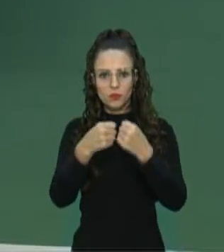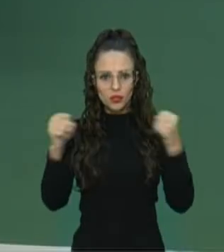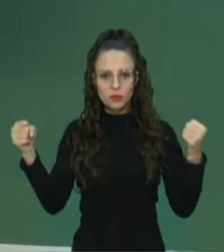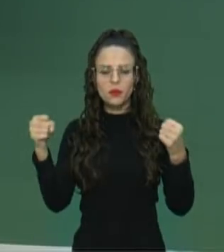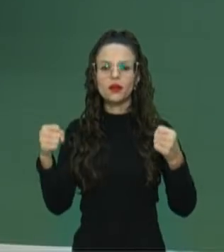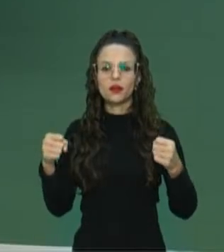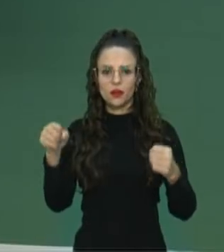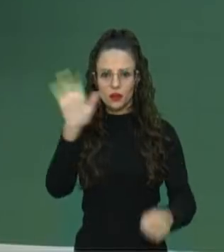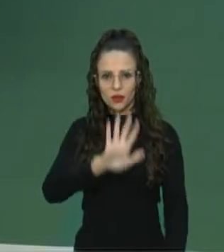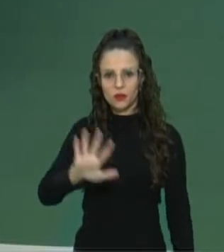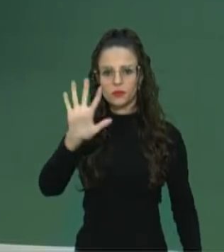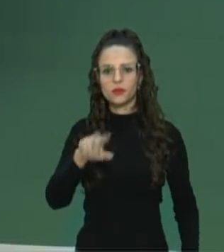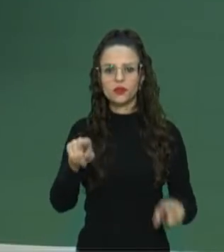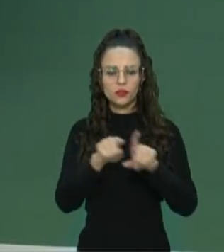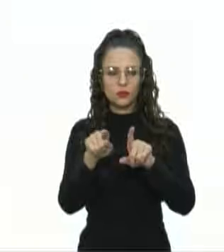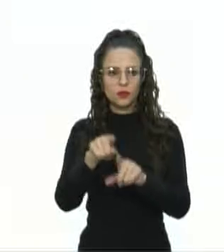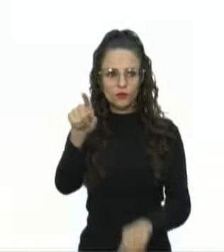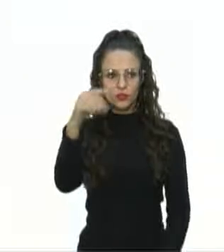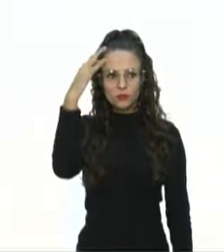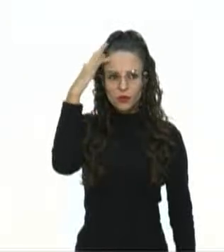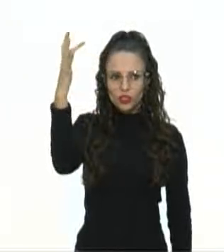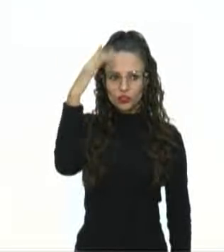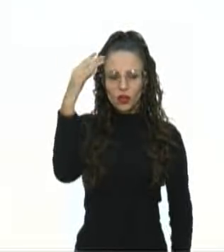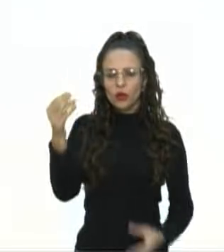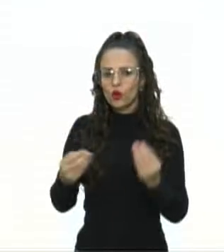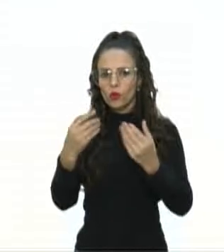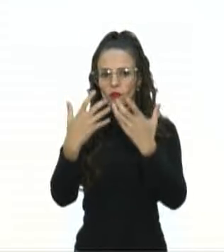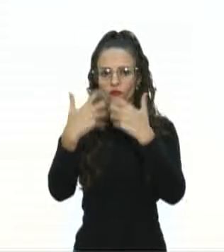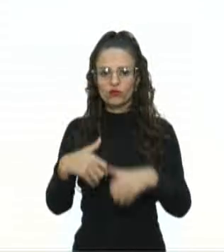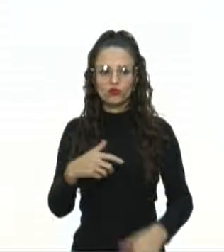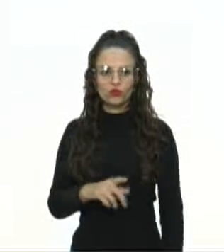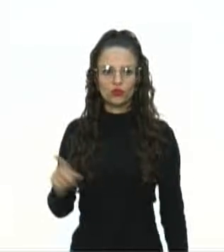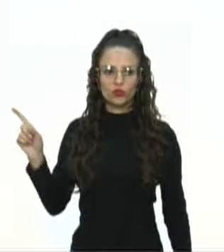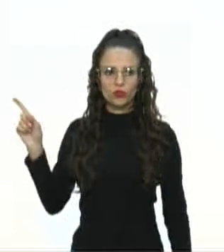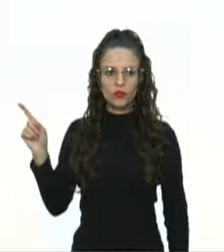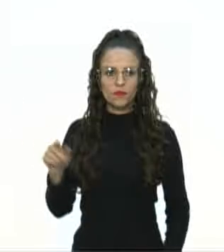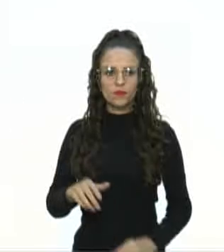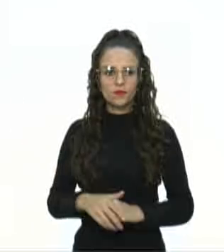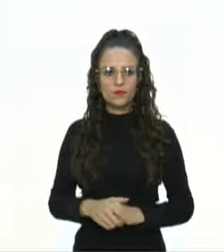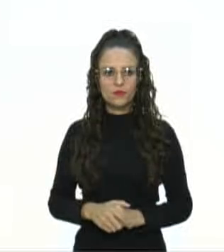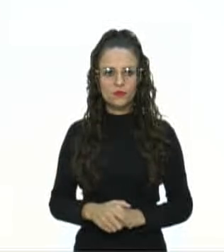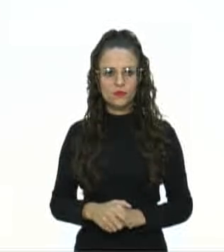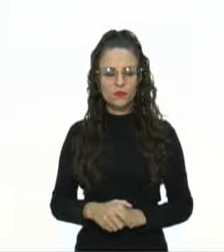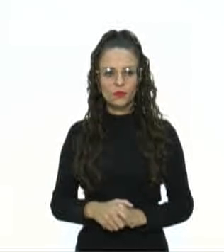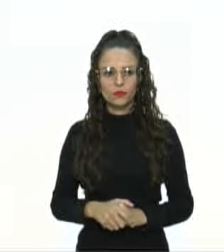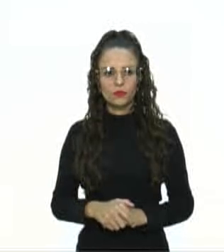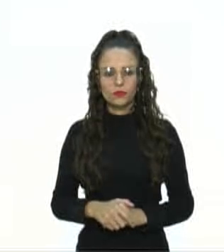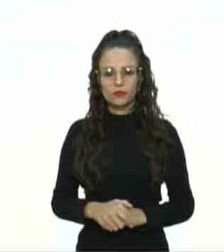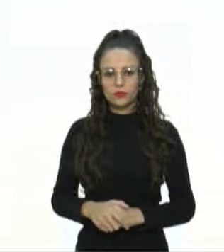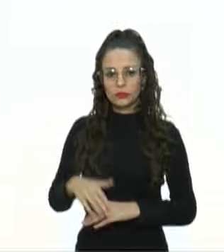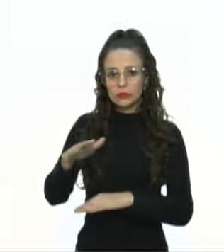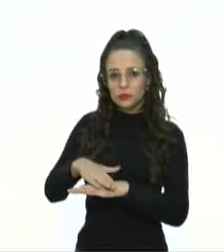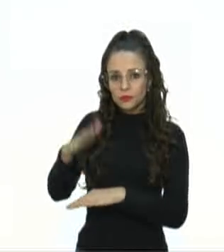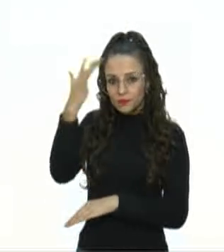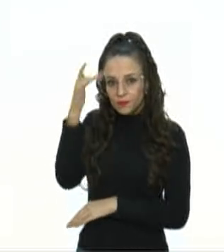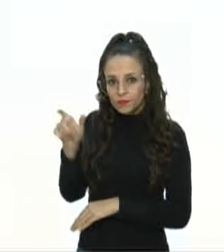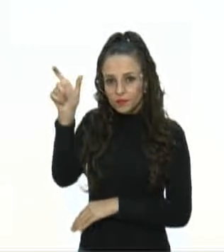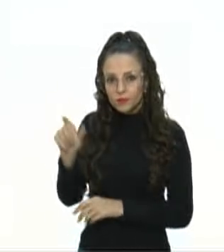orienta vocês, né? Então, para vocês terem uma ideia de como funcionam esses mapas, né? Aqui tem a pessoa que fez esse